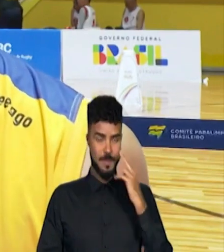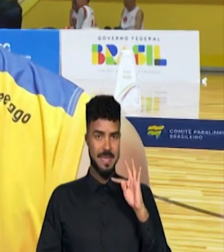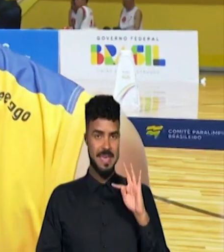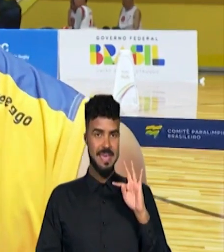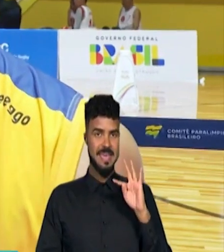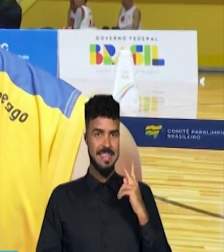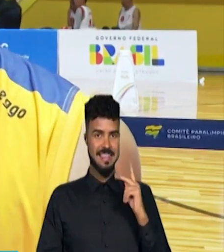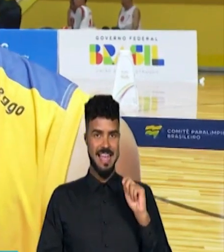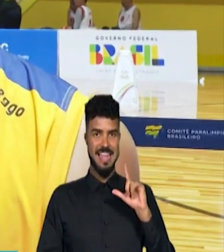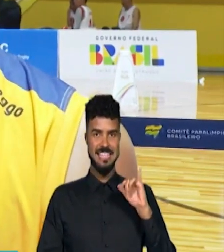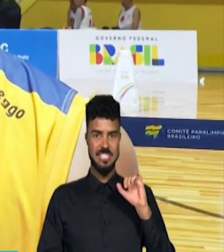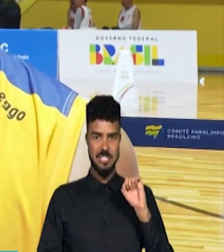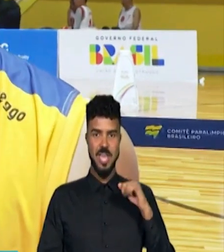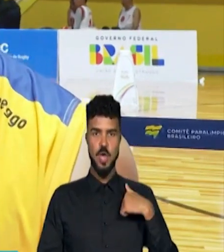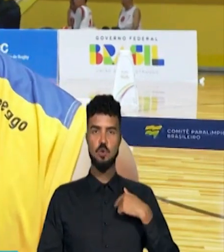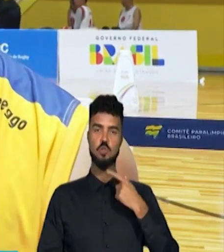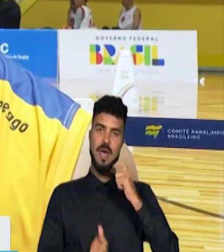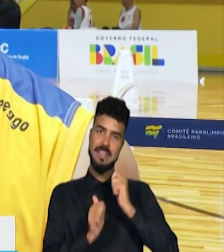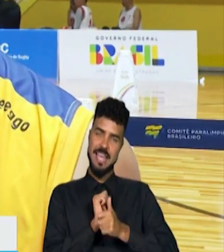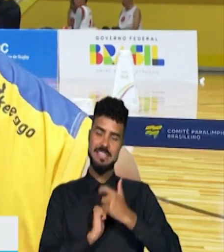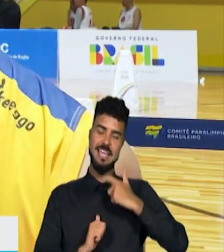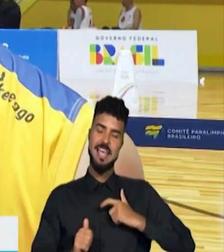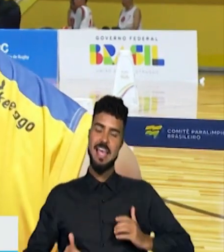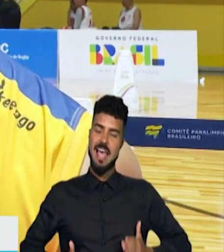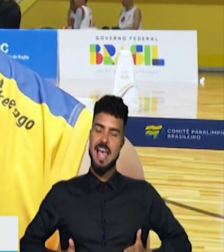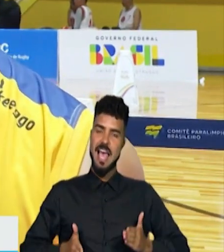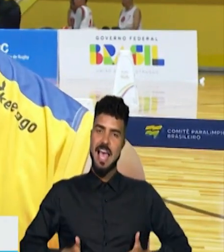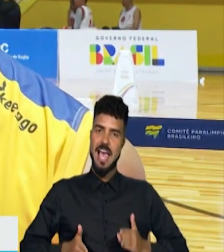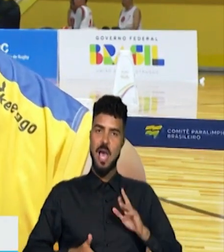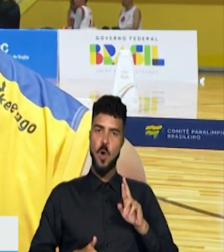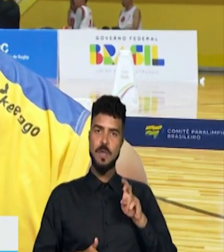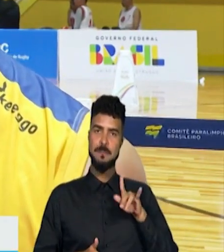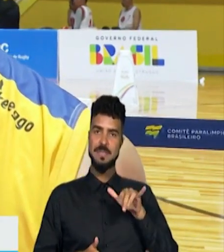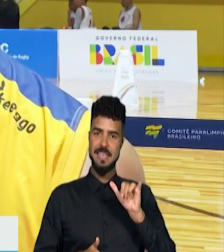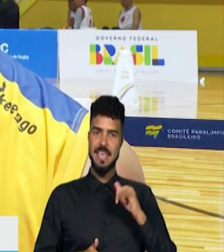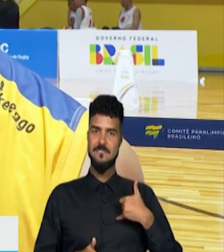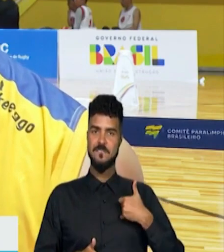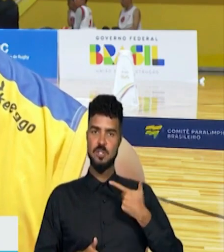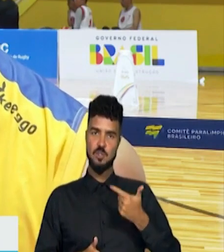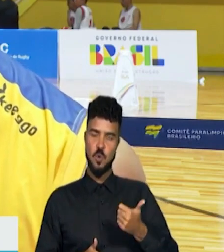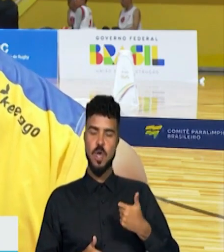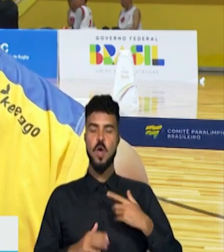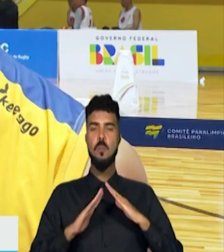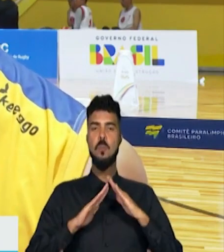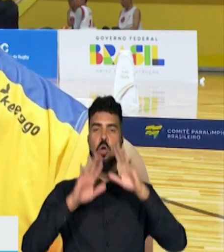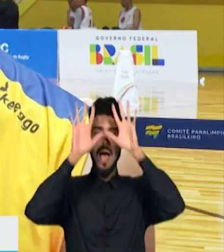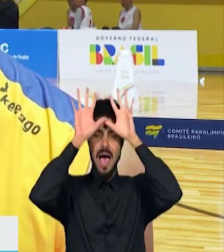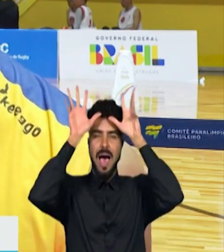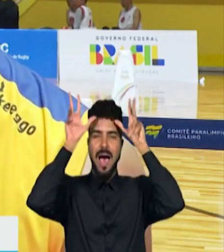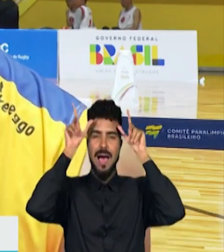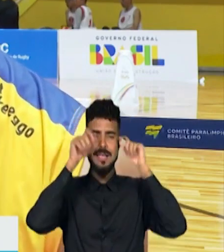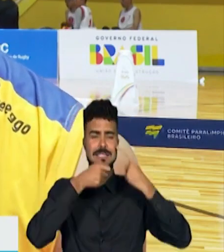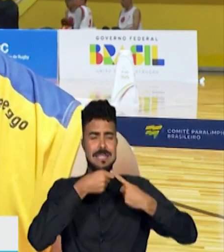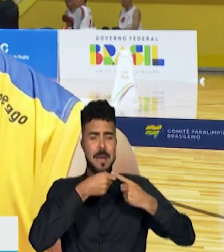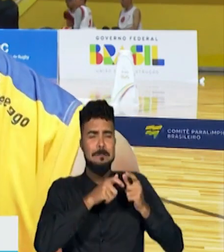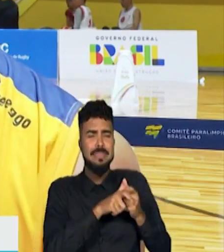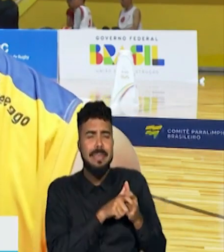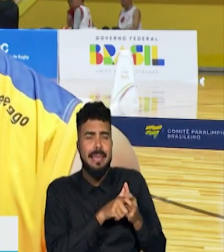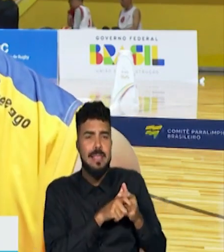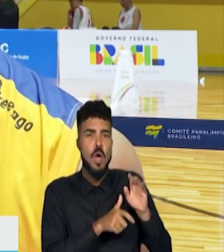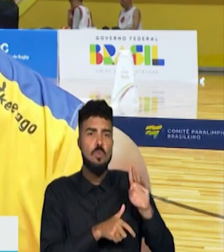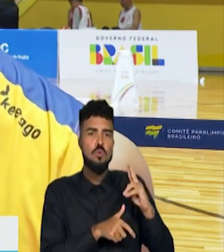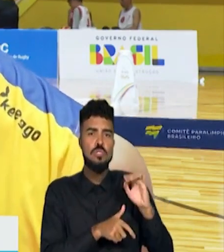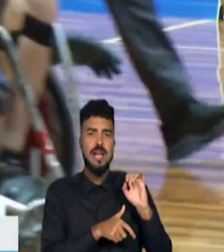sou atleta de rugby em cadeiras de rodas, tenho 21 anos, sou do Bujari, no Acre, uma cidade bem pequena de 3